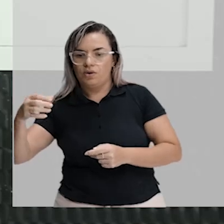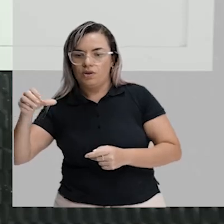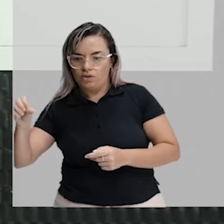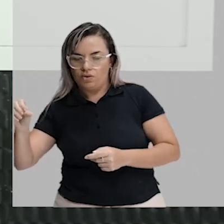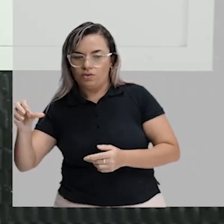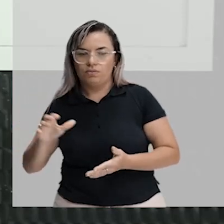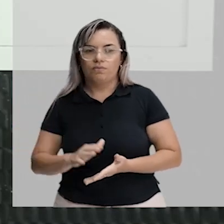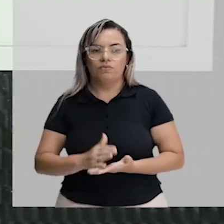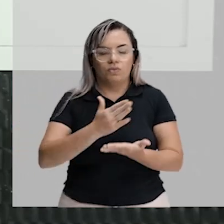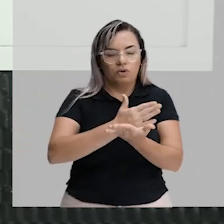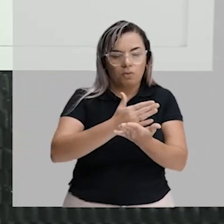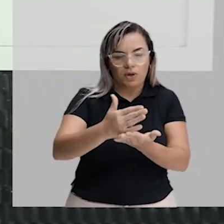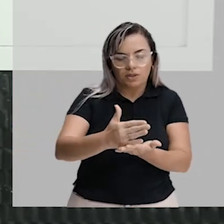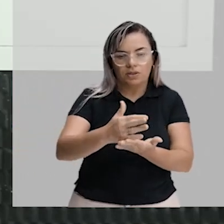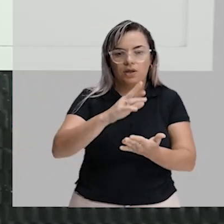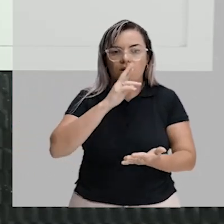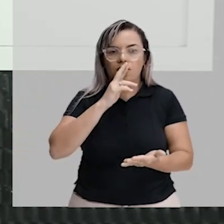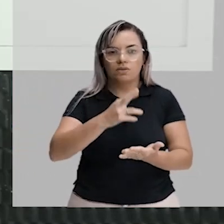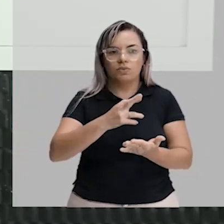Certo?